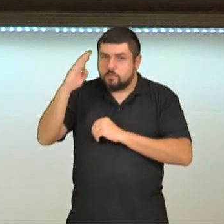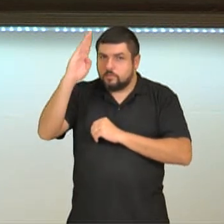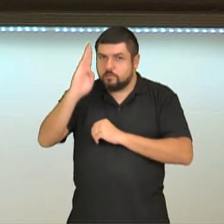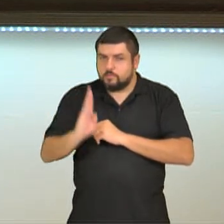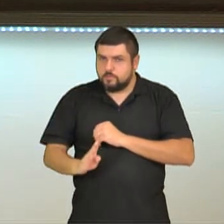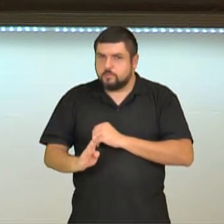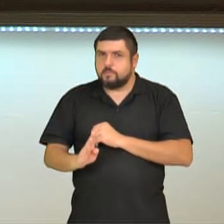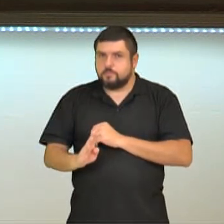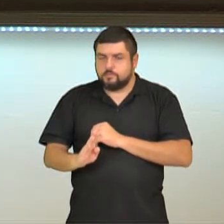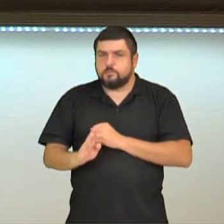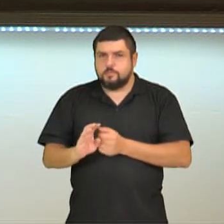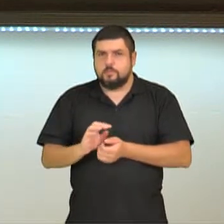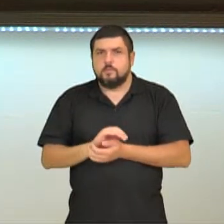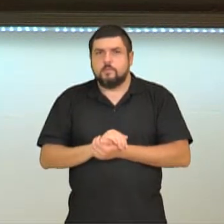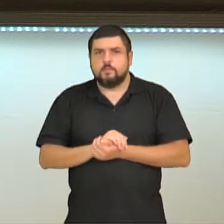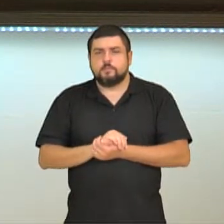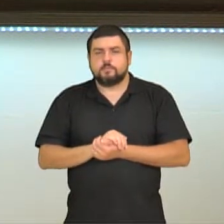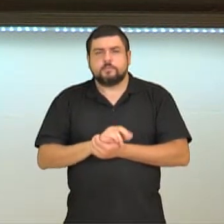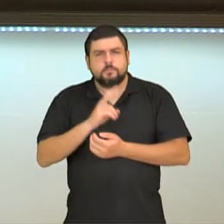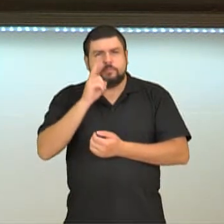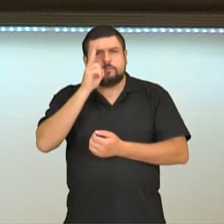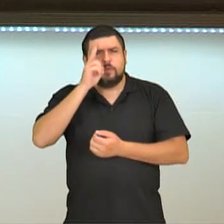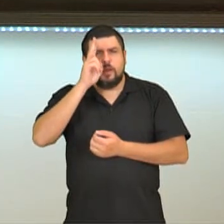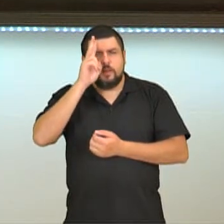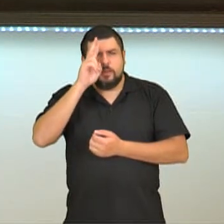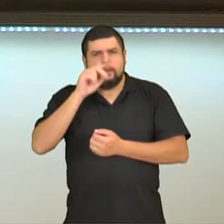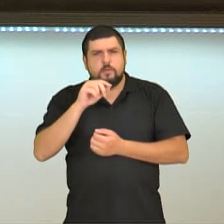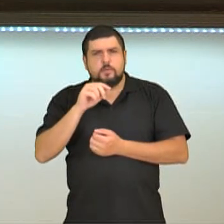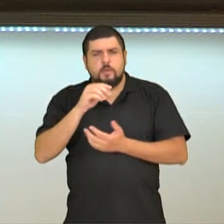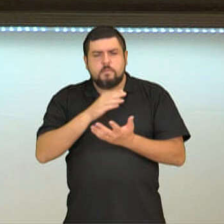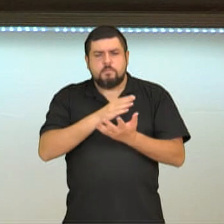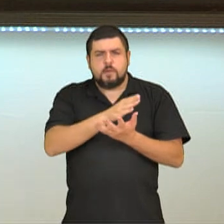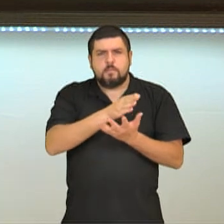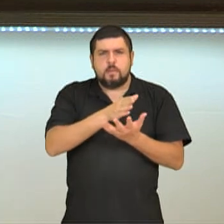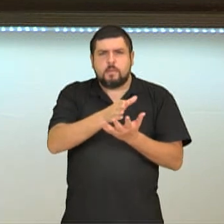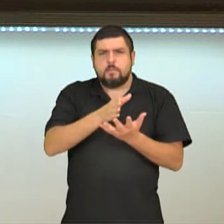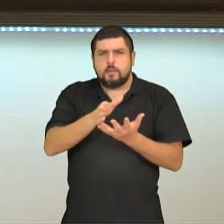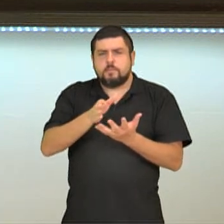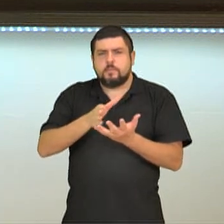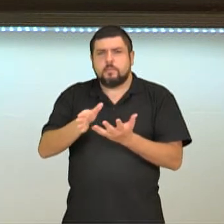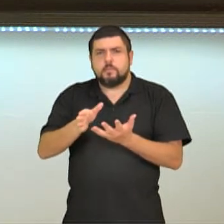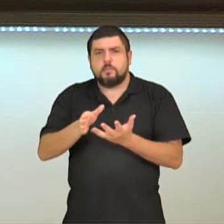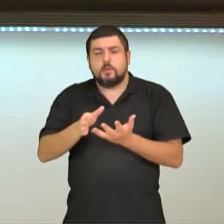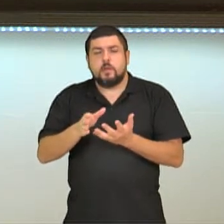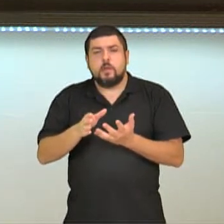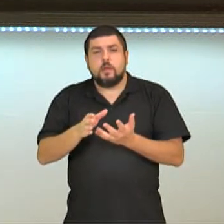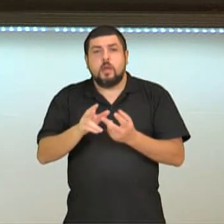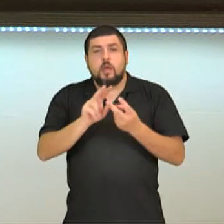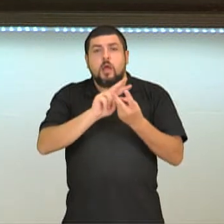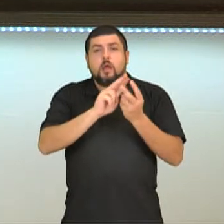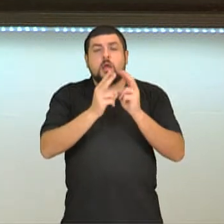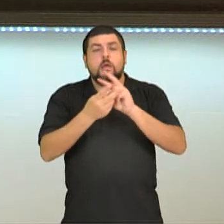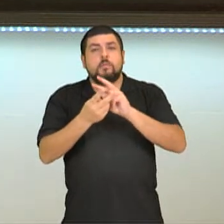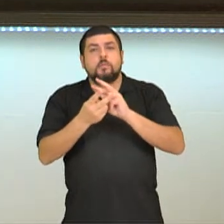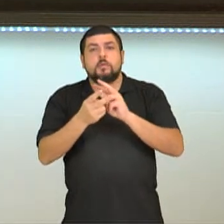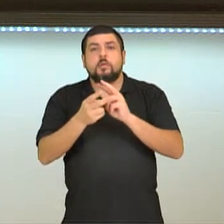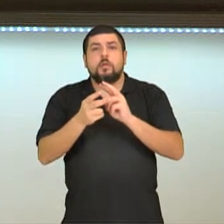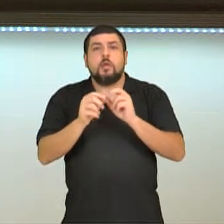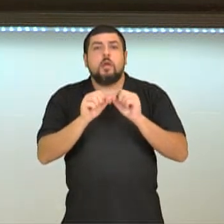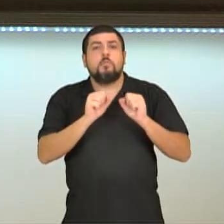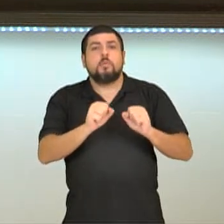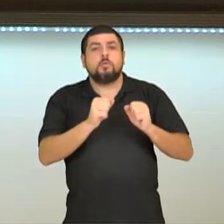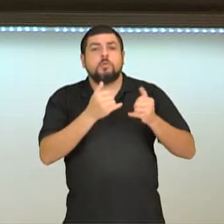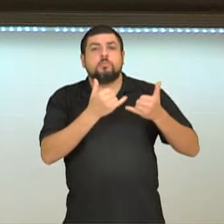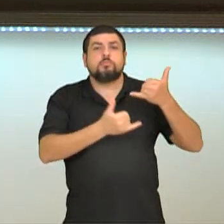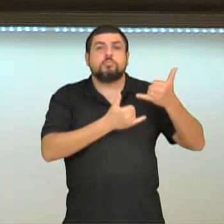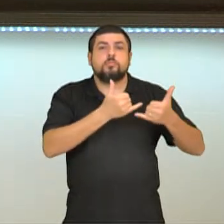uma... Lembra que a professora falou as divisões? A capoeira é uma divisão única. Por quê? Porque ela pode ser considerada um jogo, pode ser